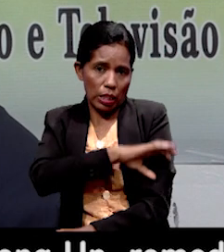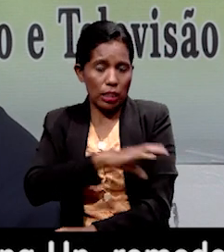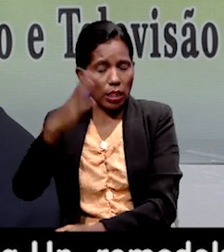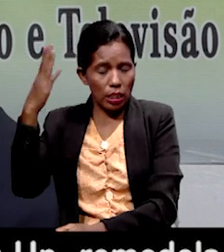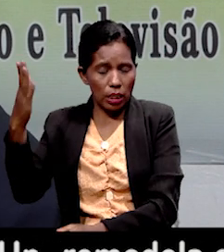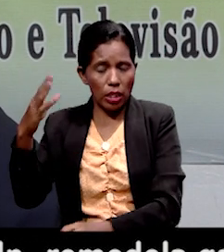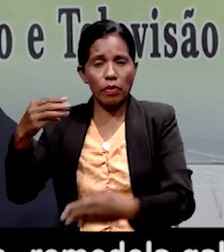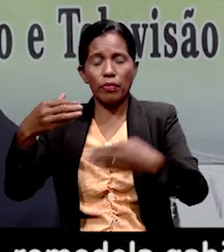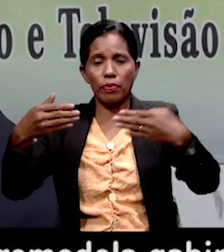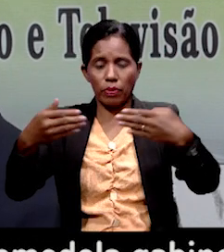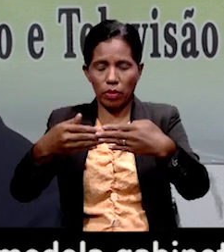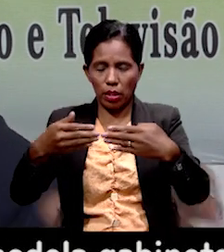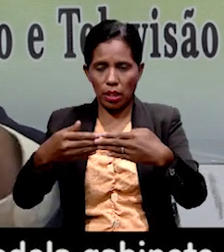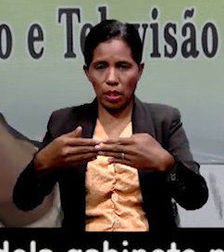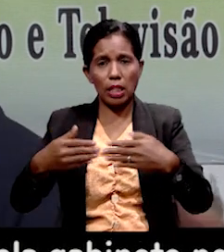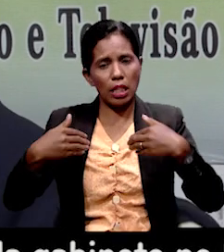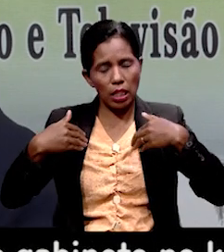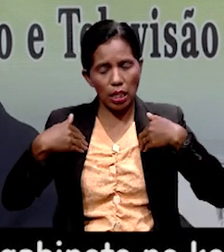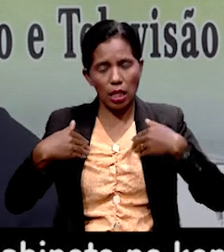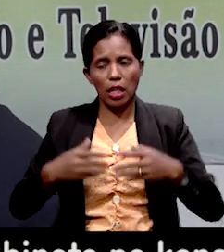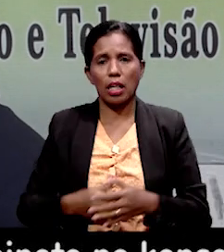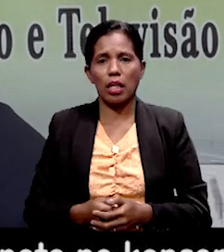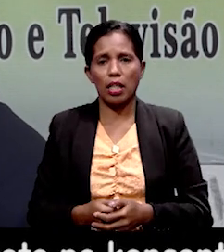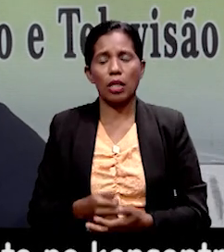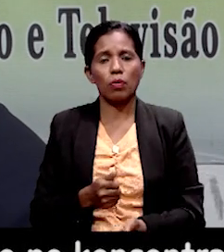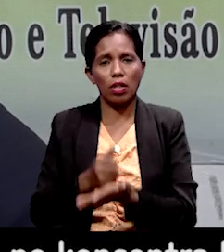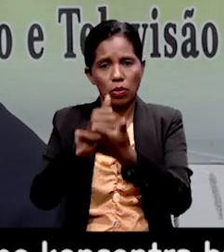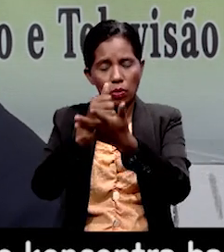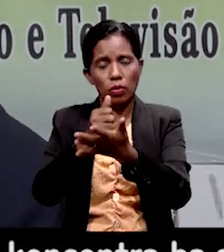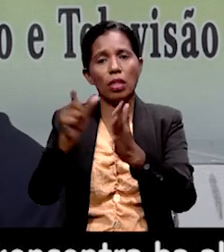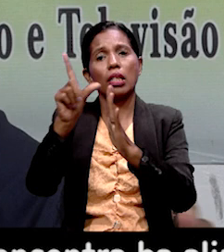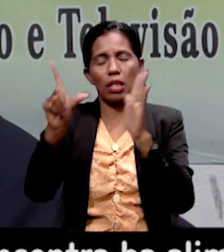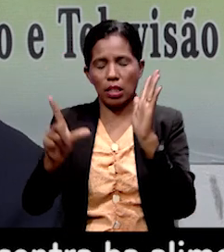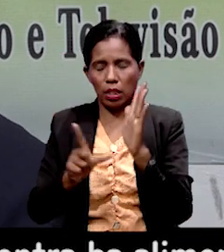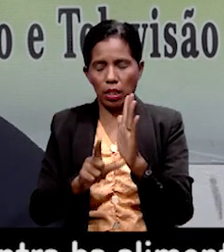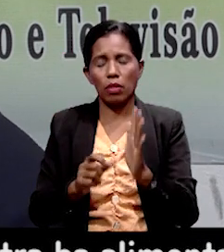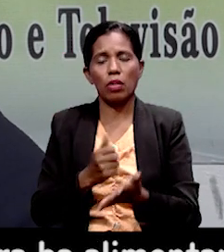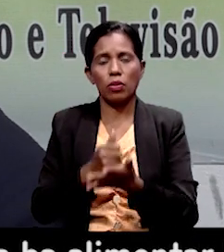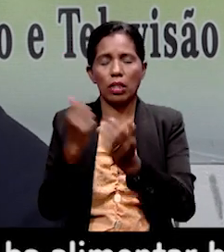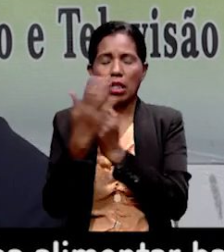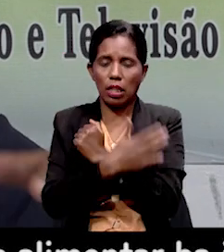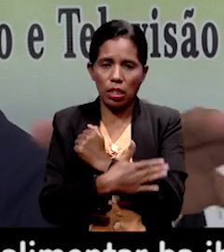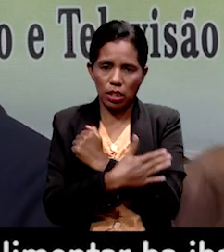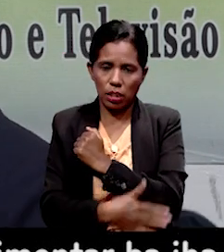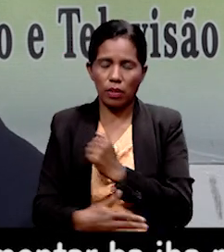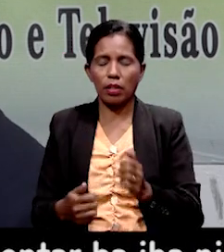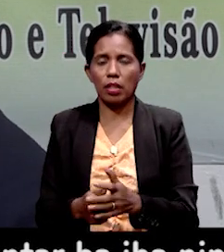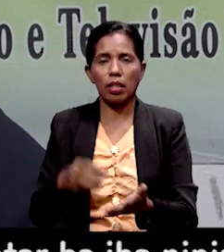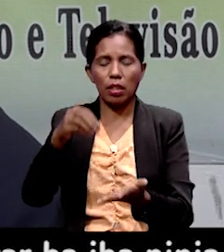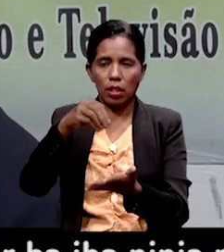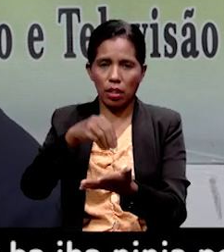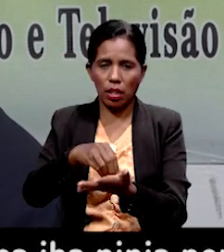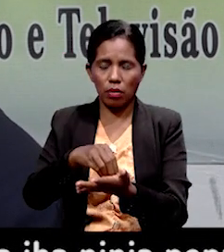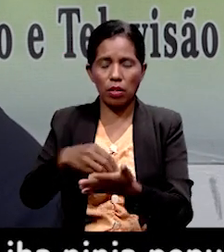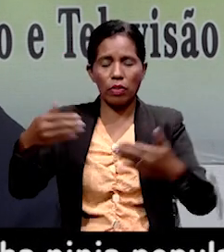ni servis, ni prinsip maka tu defend ni soberania, ni prinsip maka tu defend prinsip dia ukuran ni, ini tahu ia sigur, tahu ia